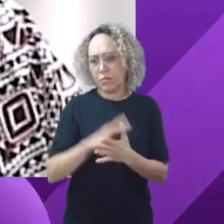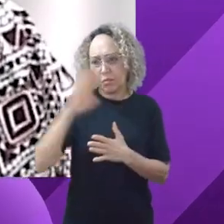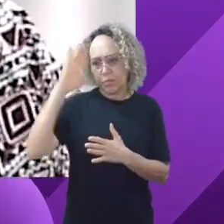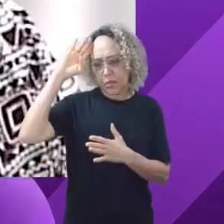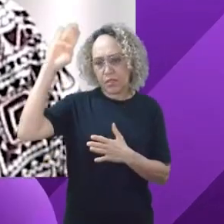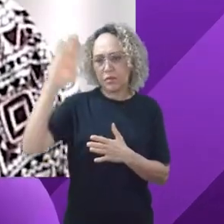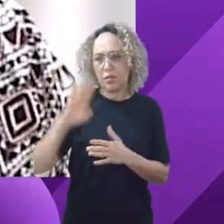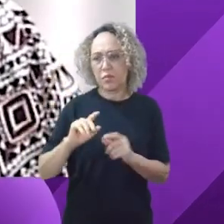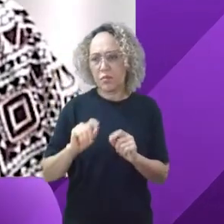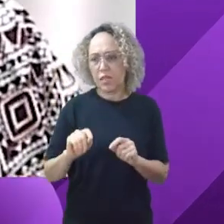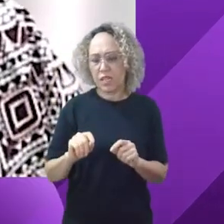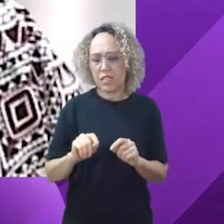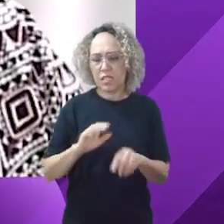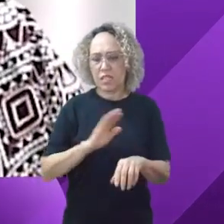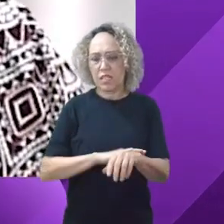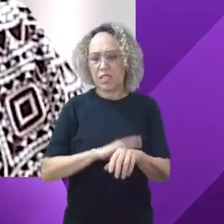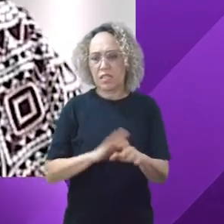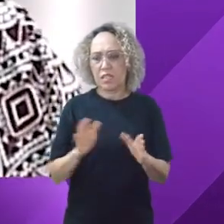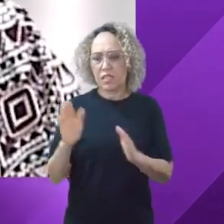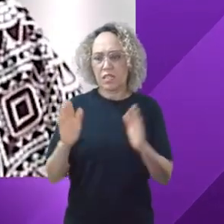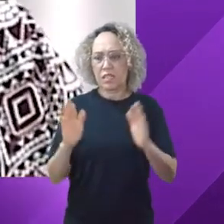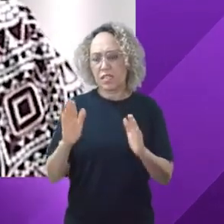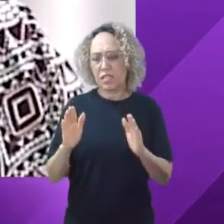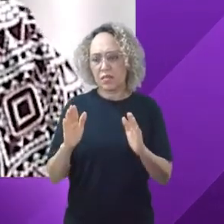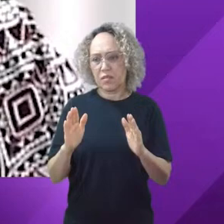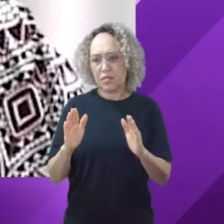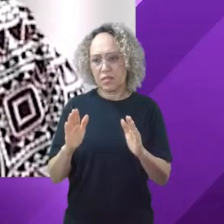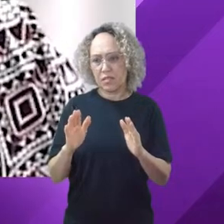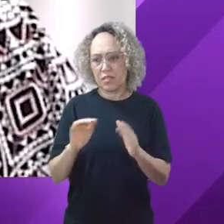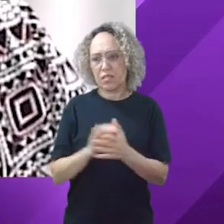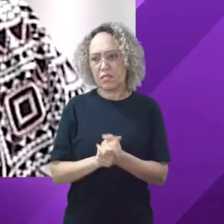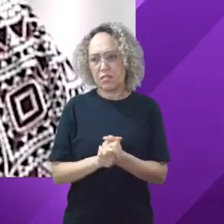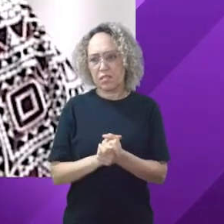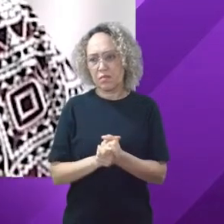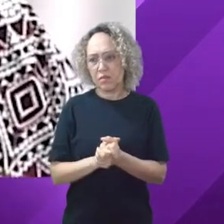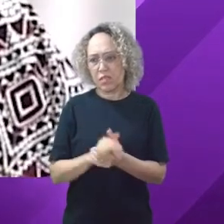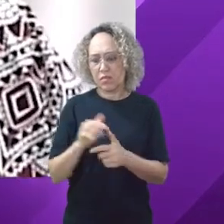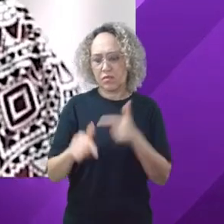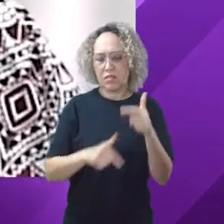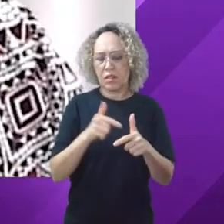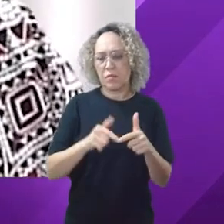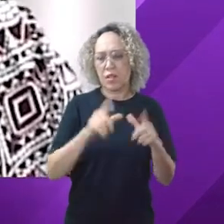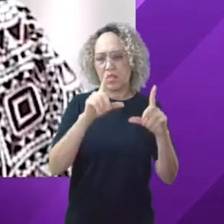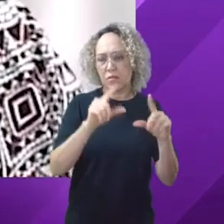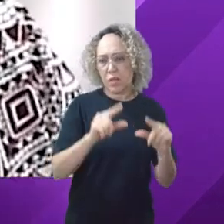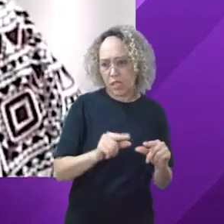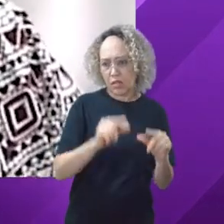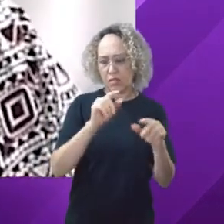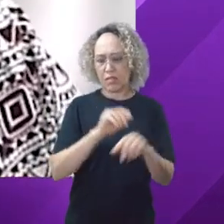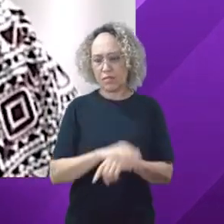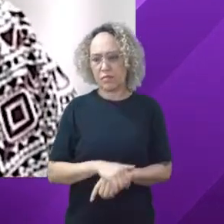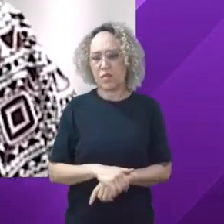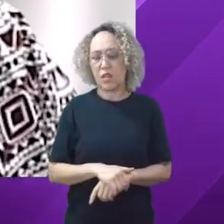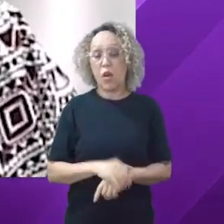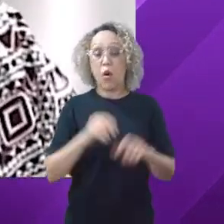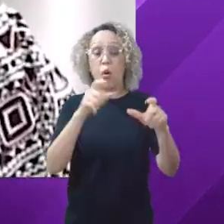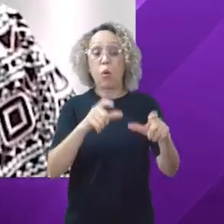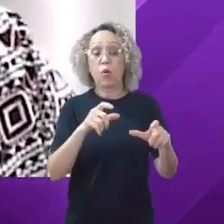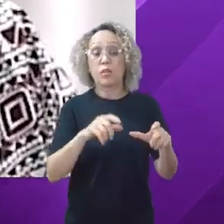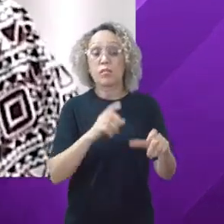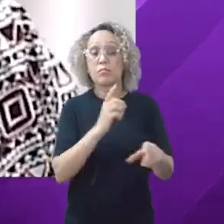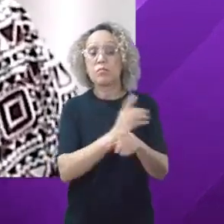têm tempos de duração do trabalho que são menores. Onde que a gente vai encontrar mulheres nessa